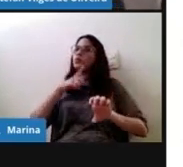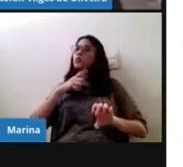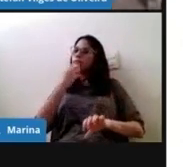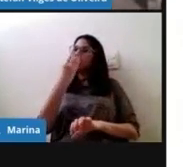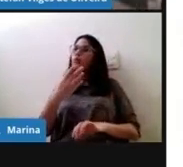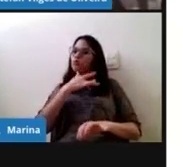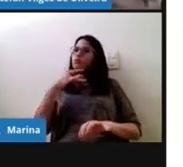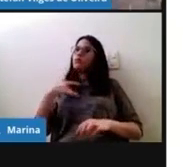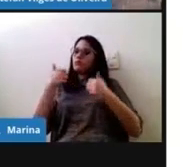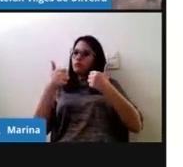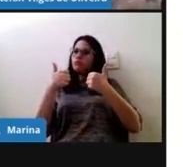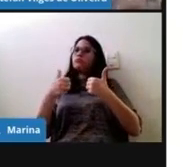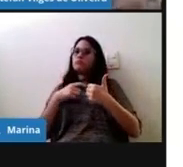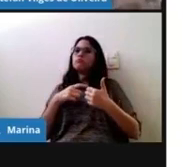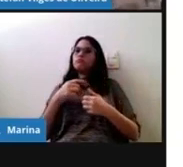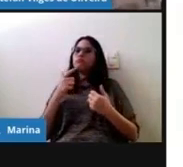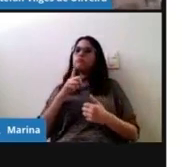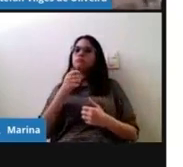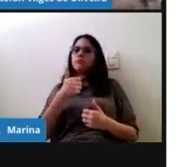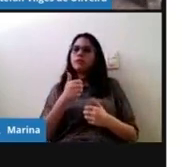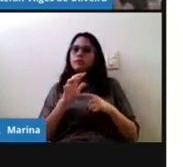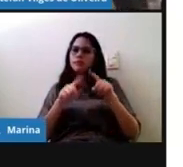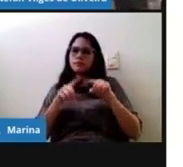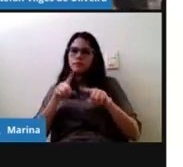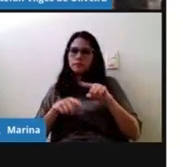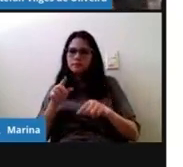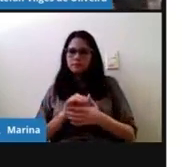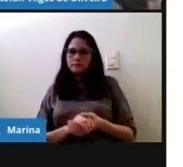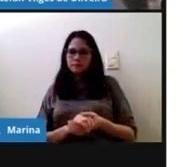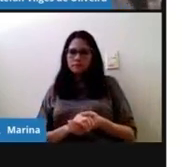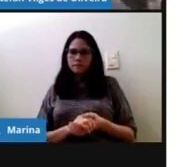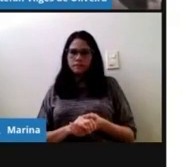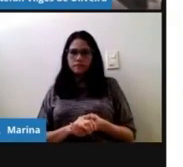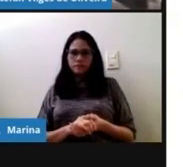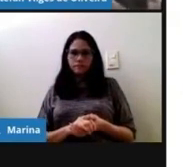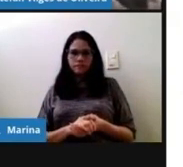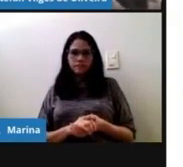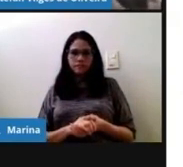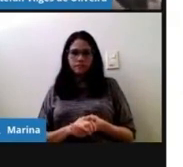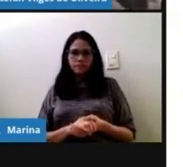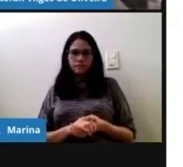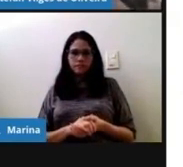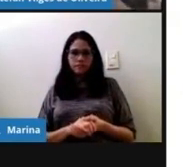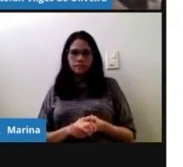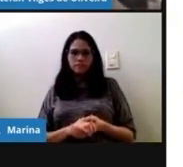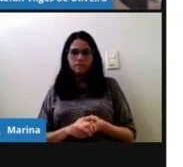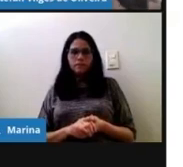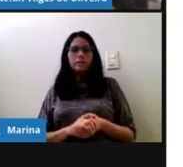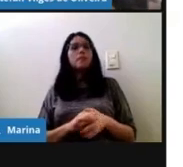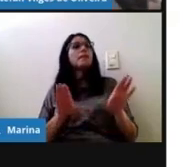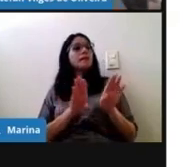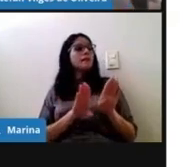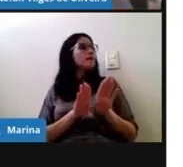enfrentamento. O outro indicador que nós identificamos, que seria interessante avaliar,